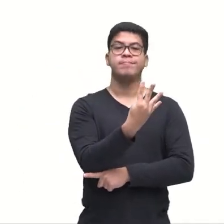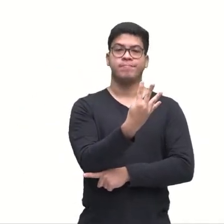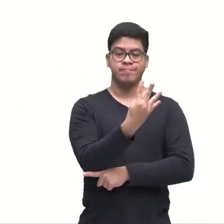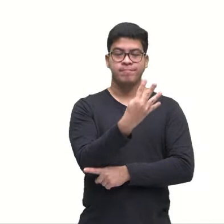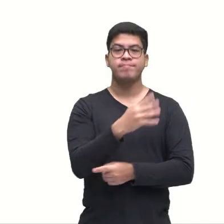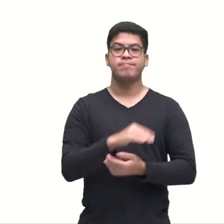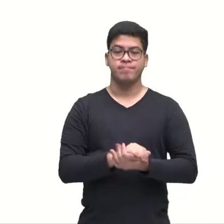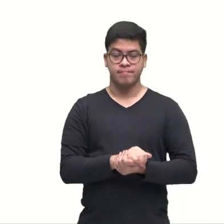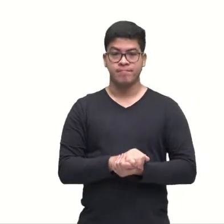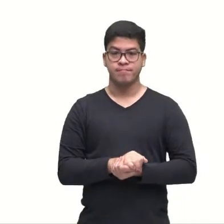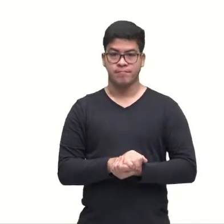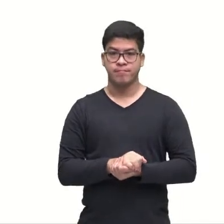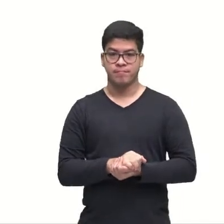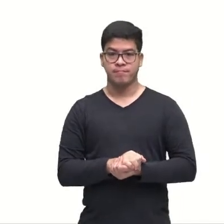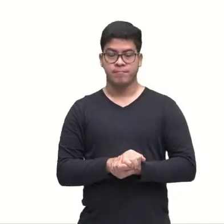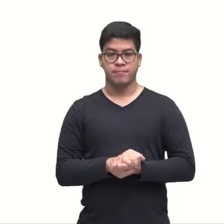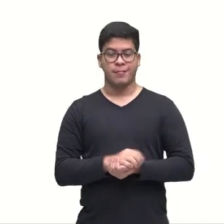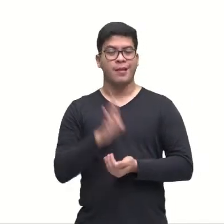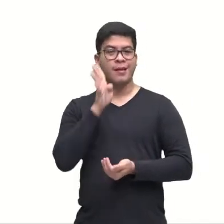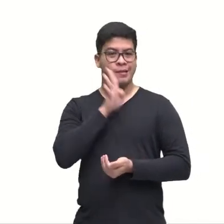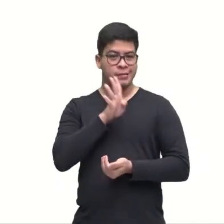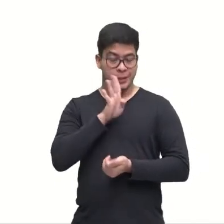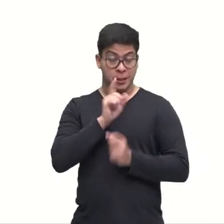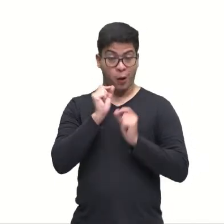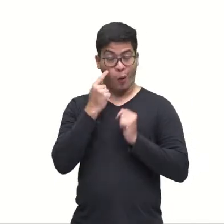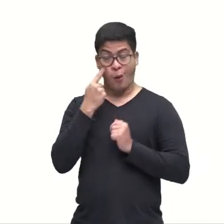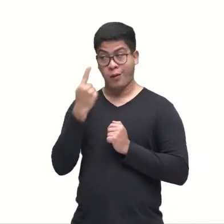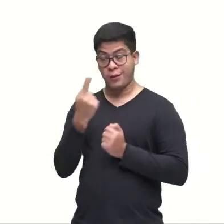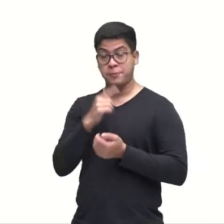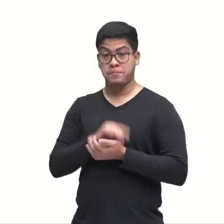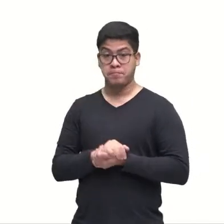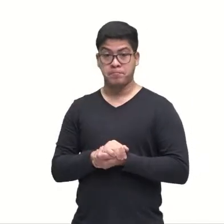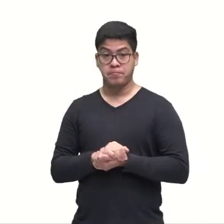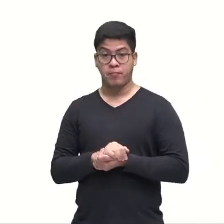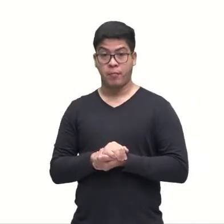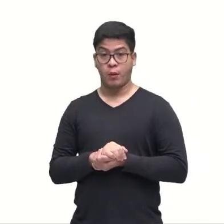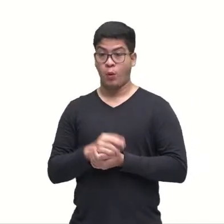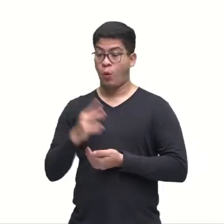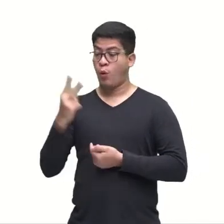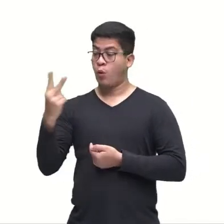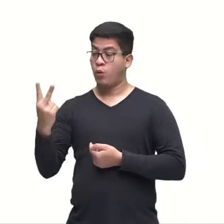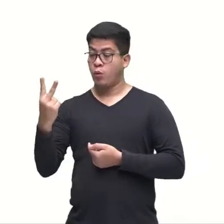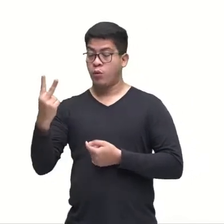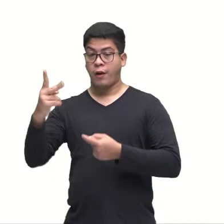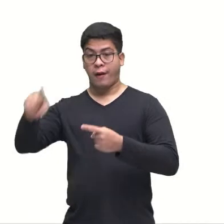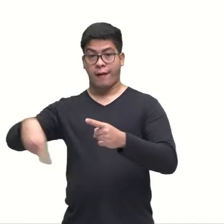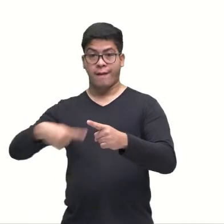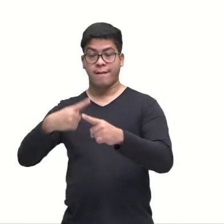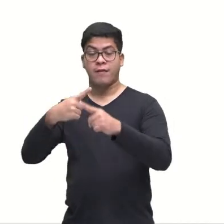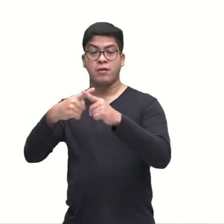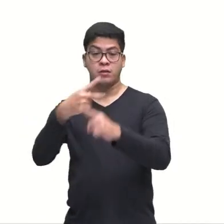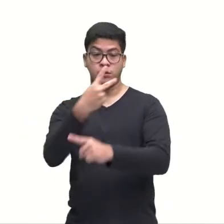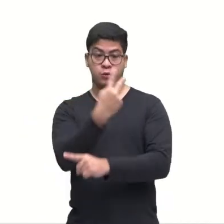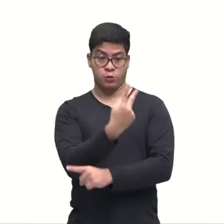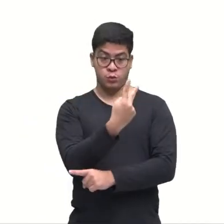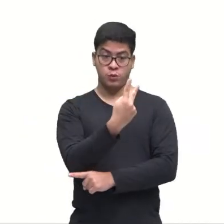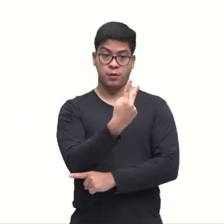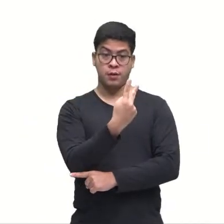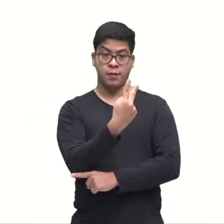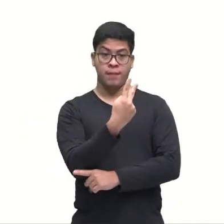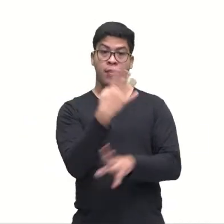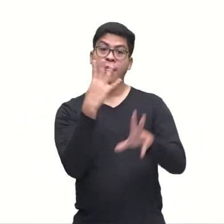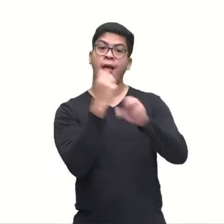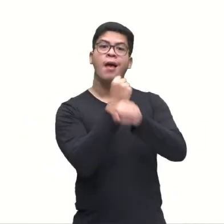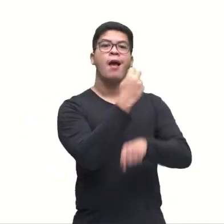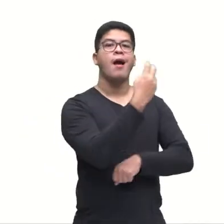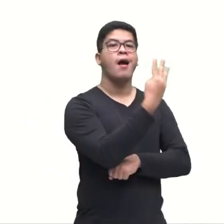2 vezes 1, que deu 2. Bacana. Aí pegamos o outro 2 aqui, ó. 2 vezes 1 ia dar 2, ia repetir. Então, a gente não multiplicou com